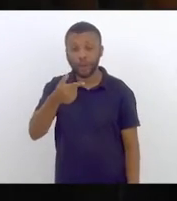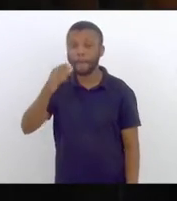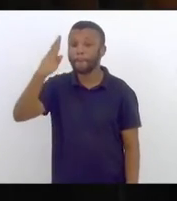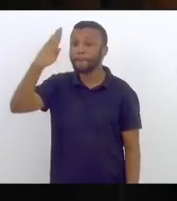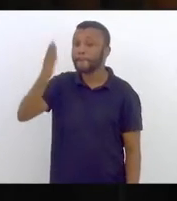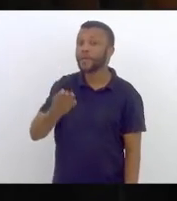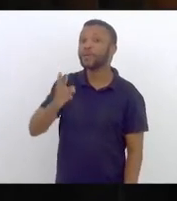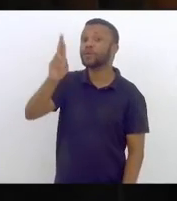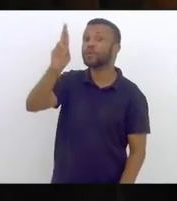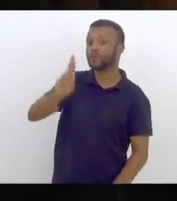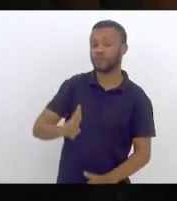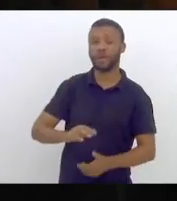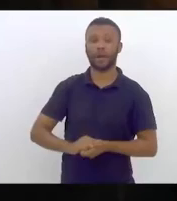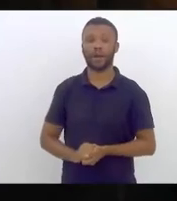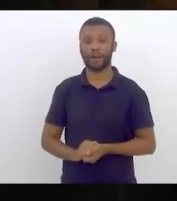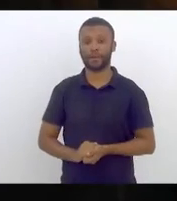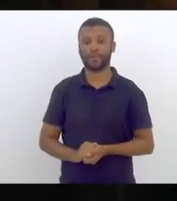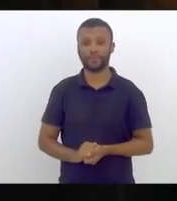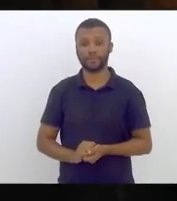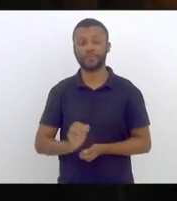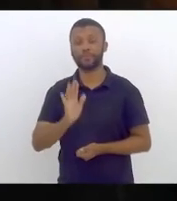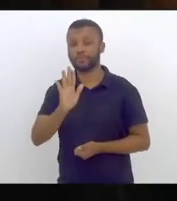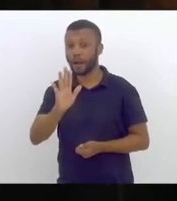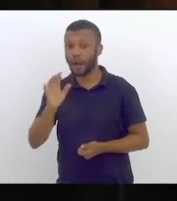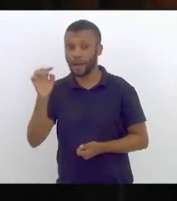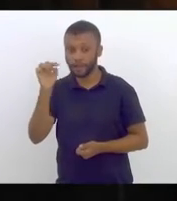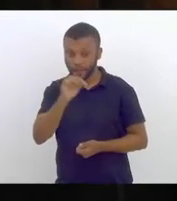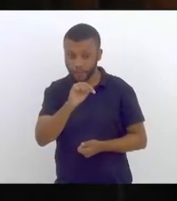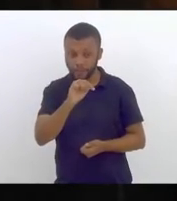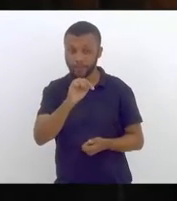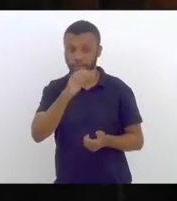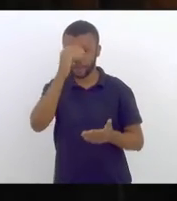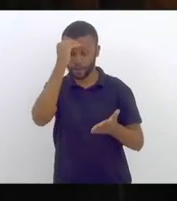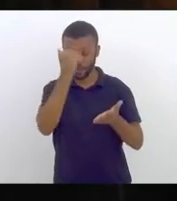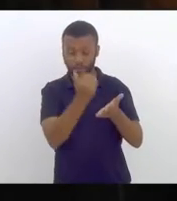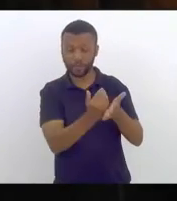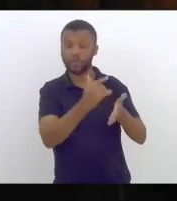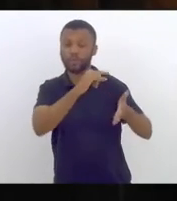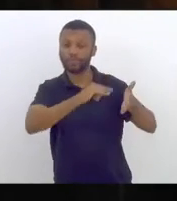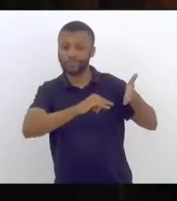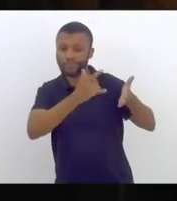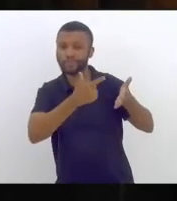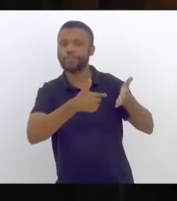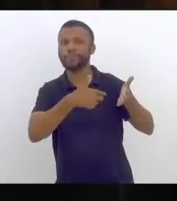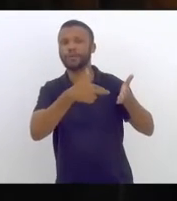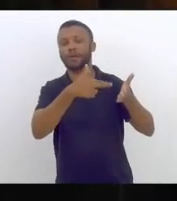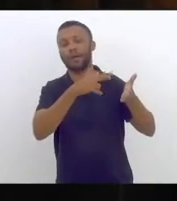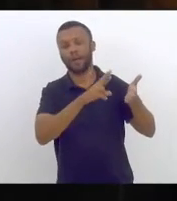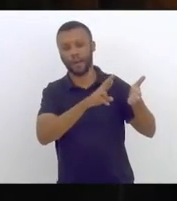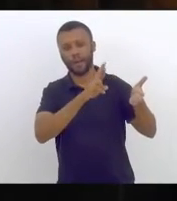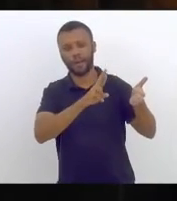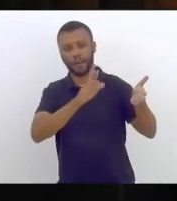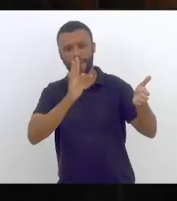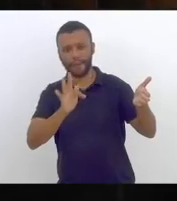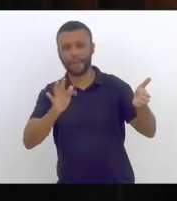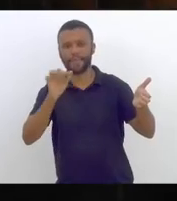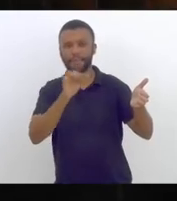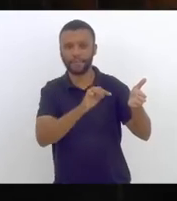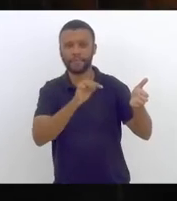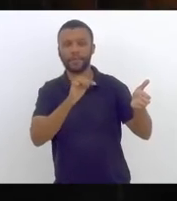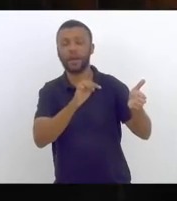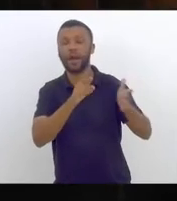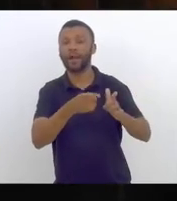bilhões, visto que, sem o regime de recuperação fiscal, a dívida ficaria em